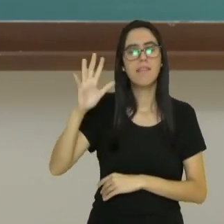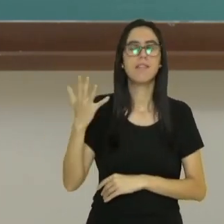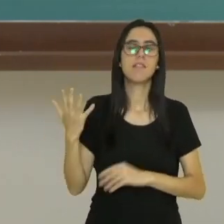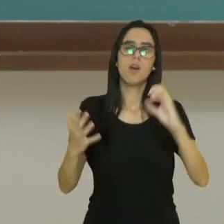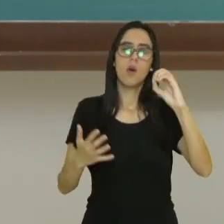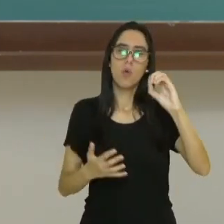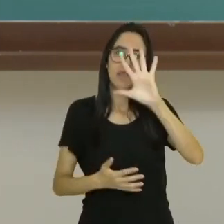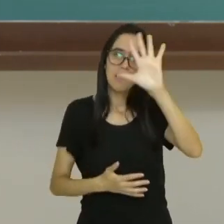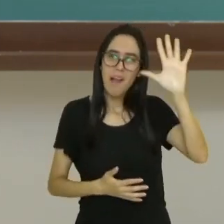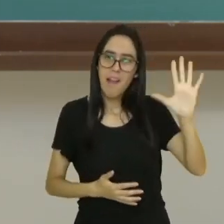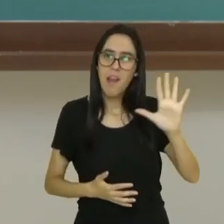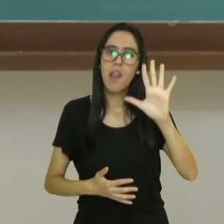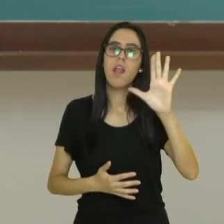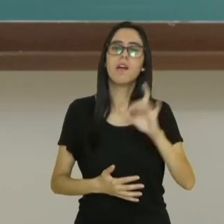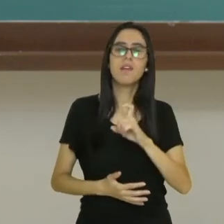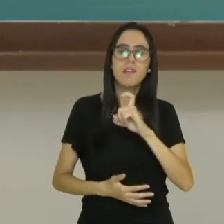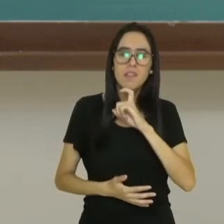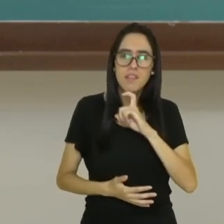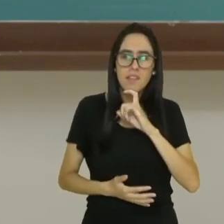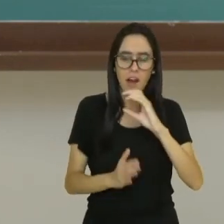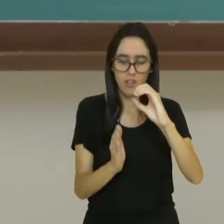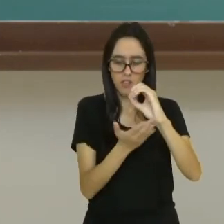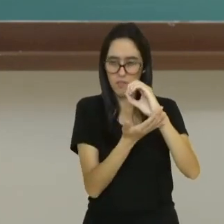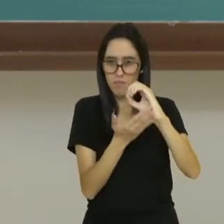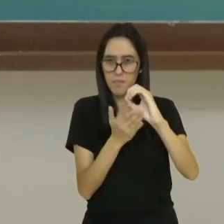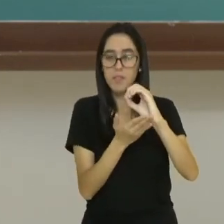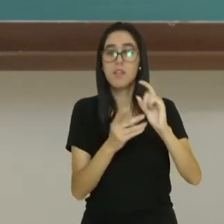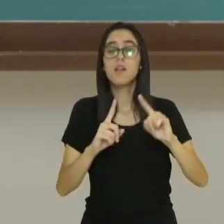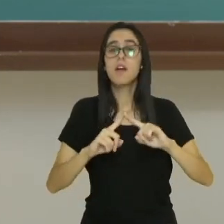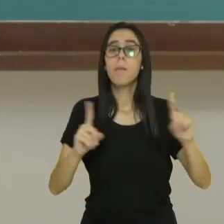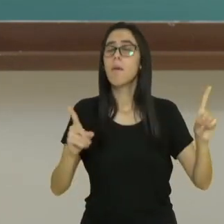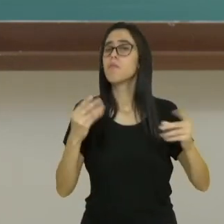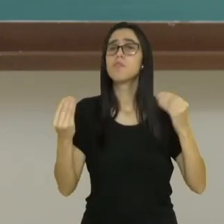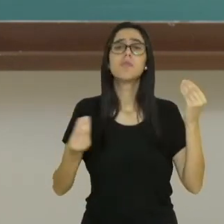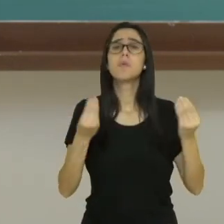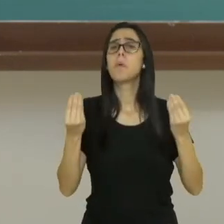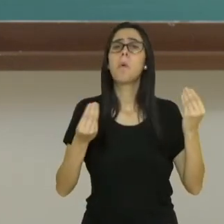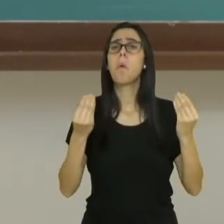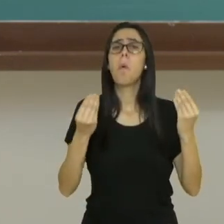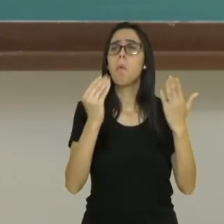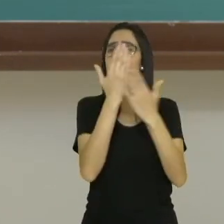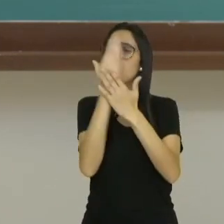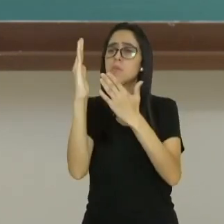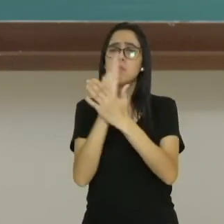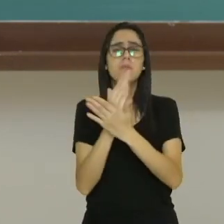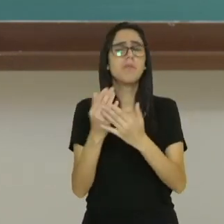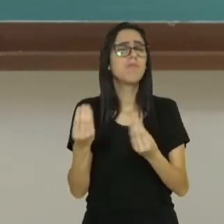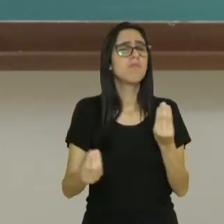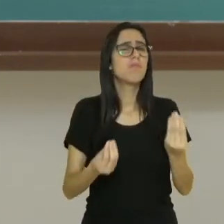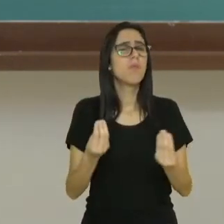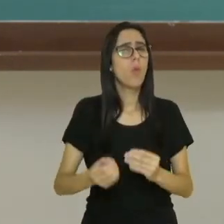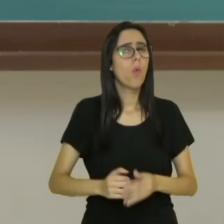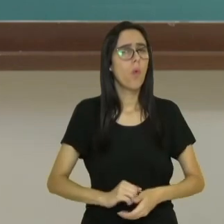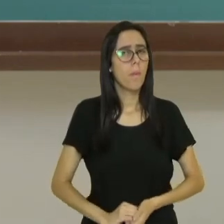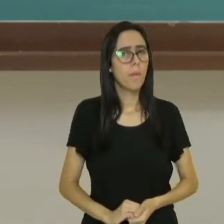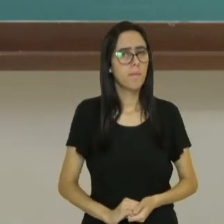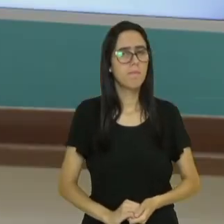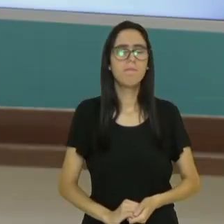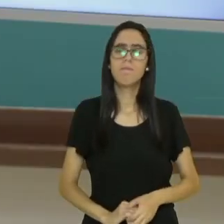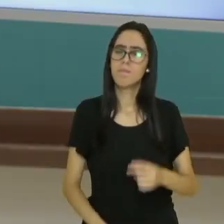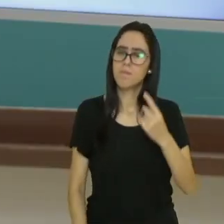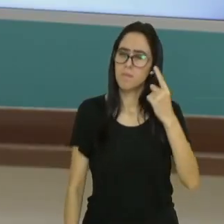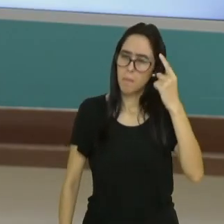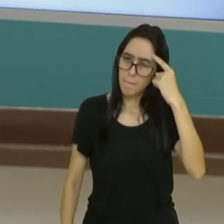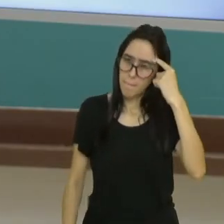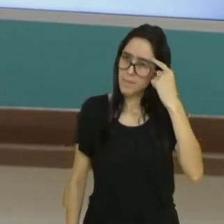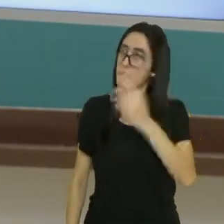a Antártida, mas como chegou nessa distribuição segundo os estudos científicos? Então vamos pensar ali como ficaria a